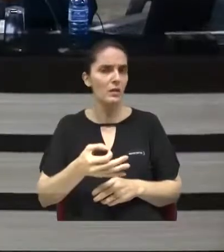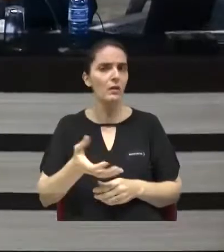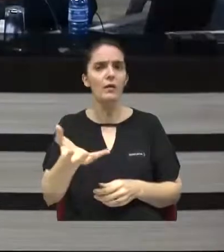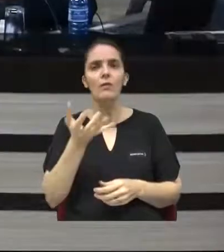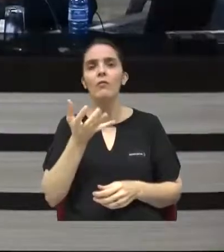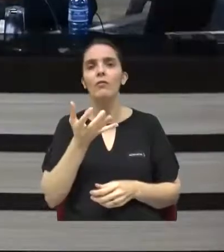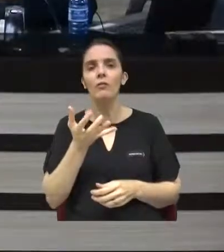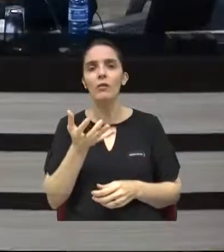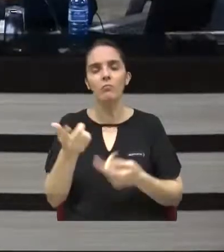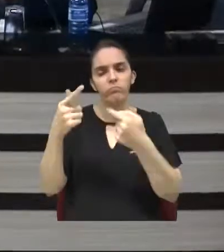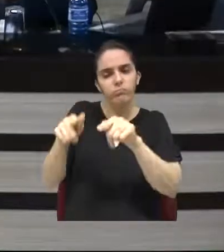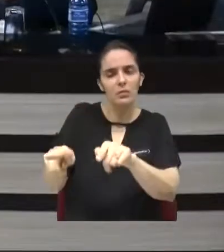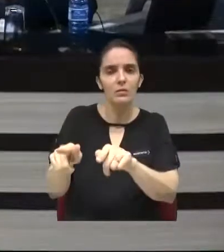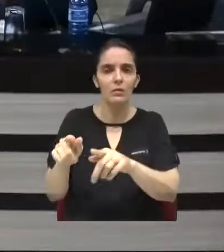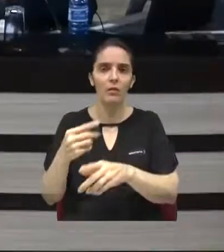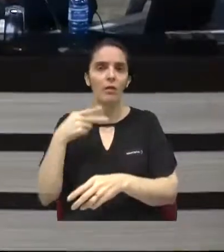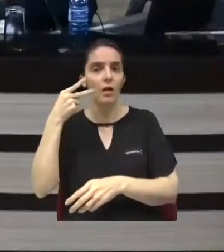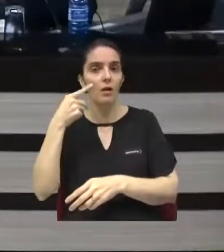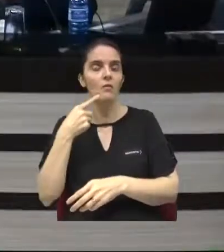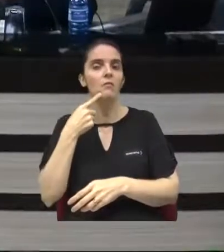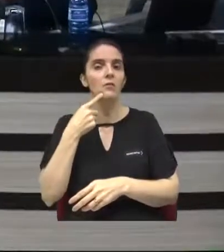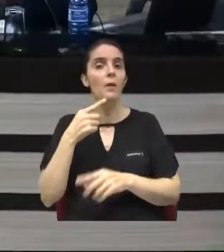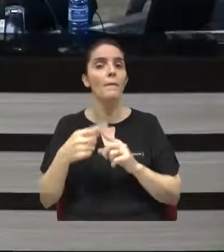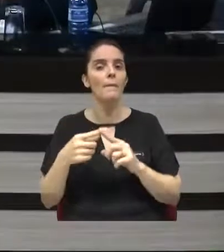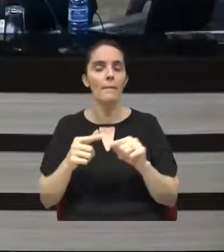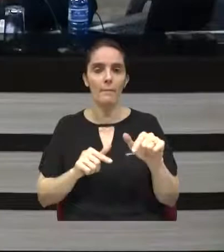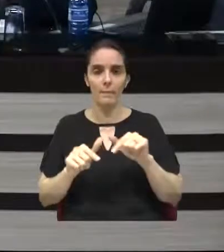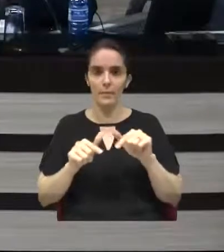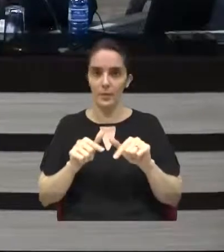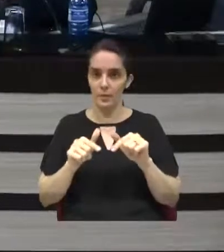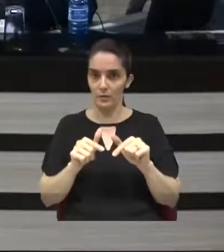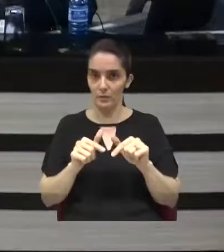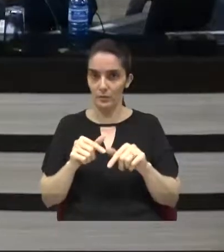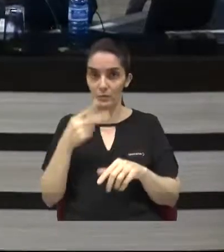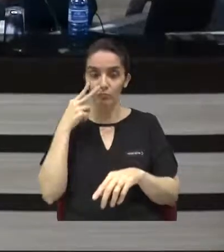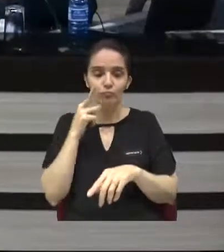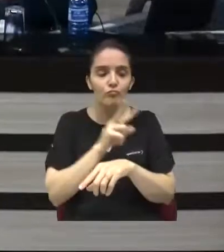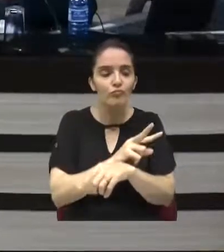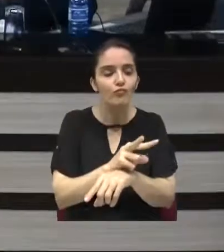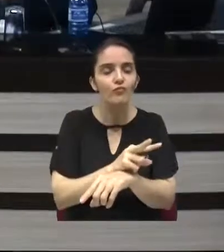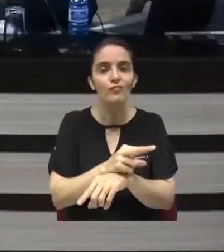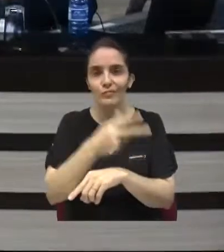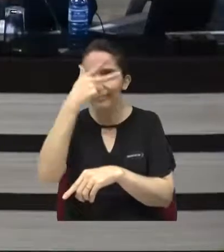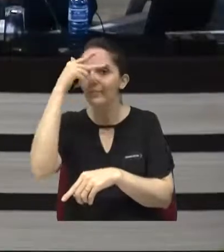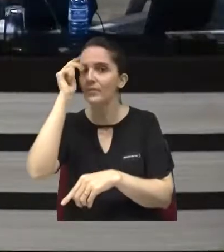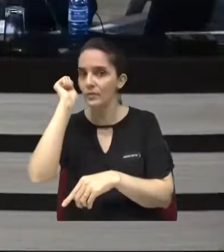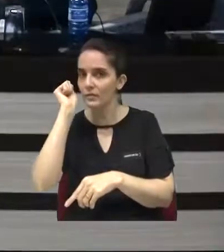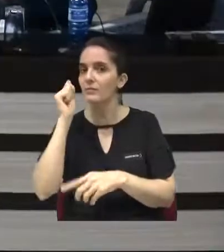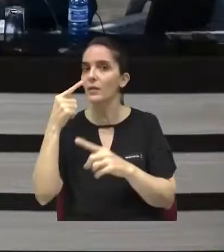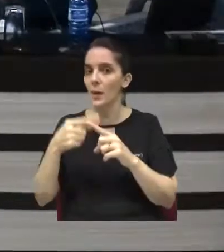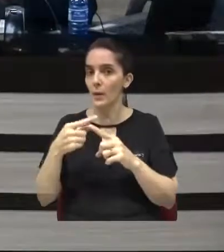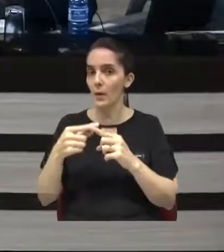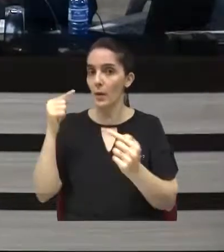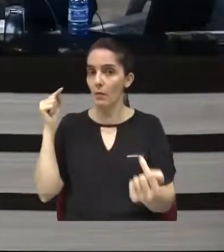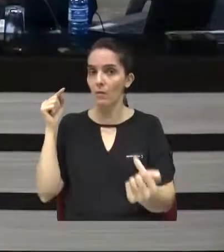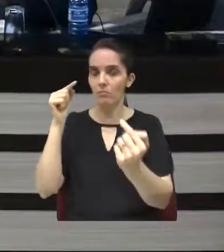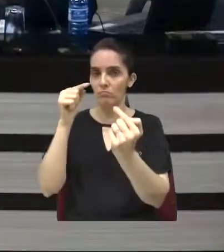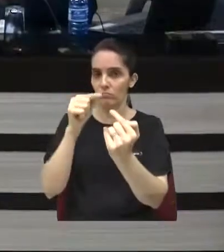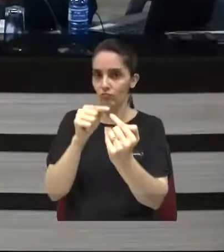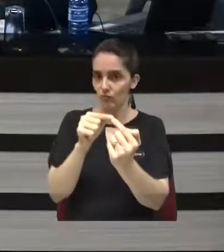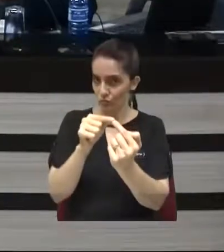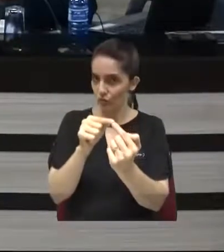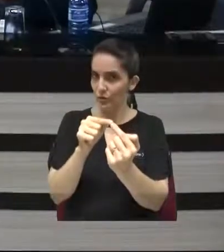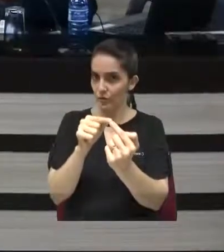este parlamentar no exercício de minhas funções quanto fiscalizador do Poder Executivo, já que o objeto